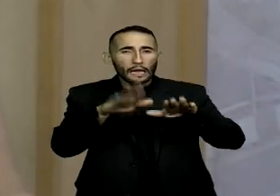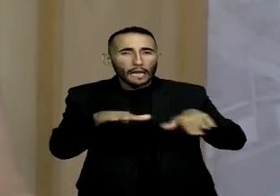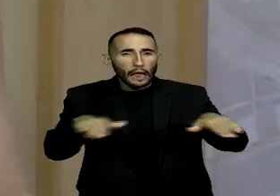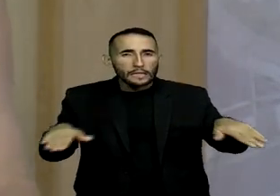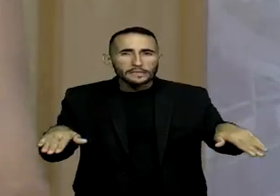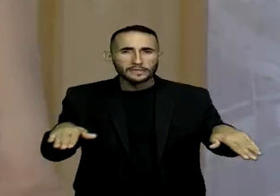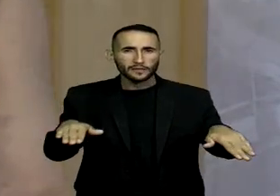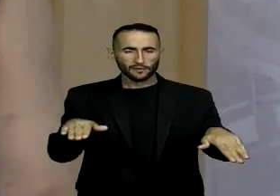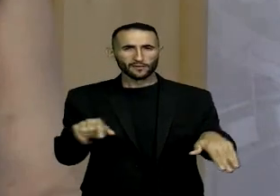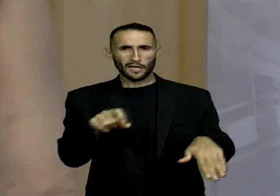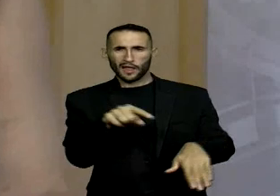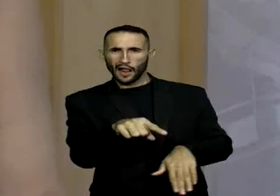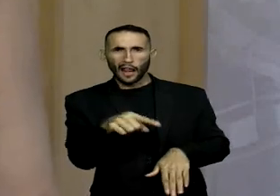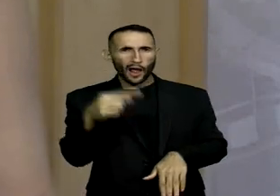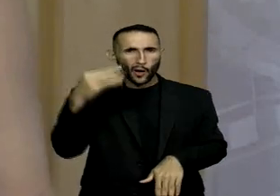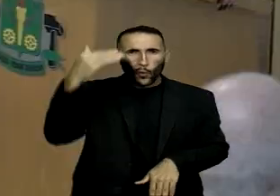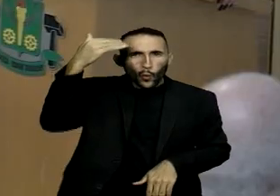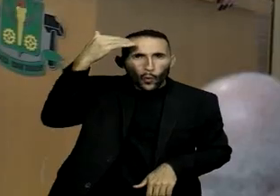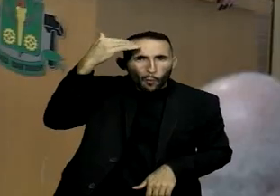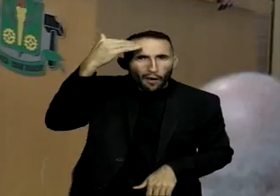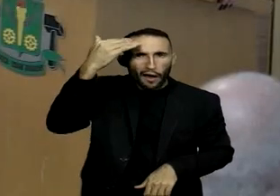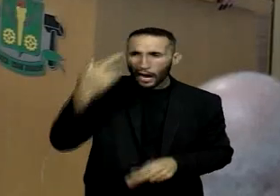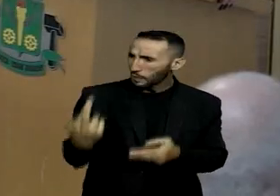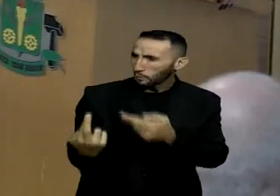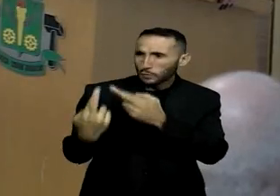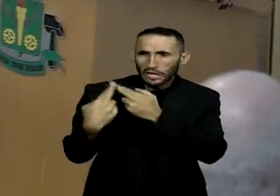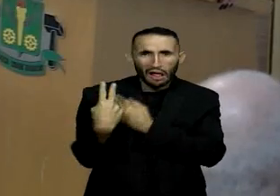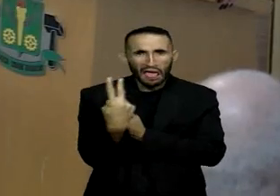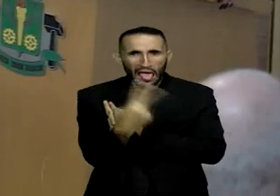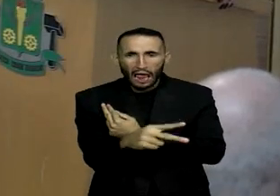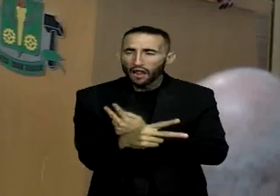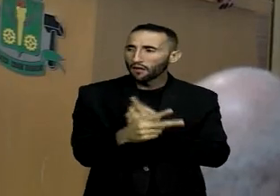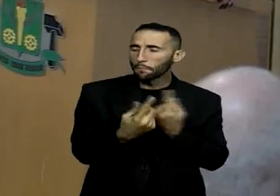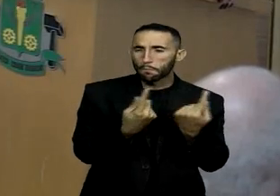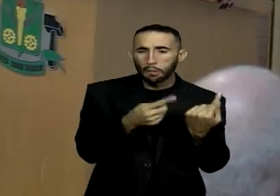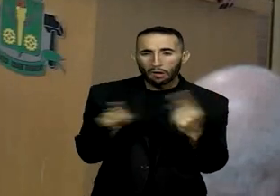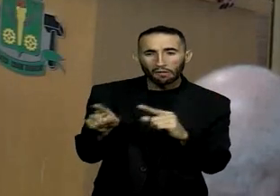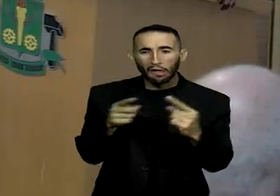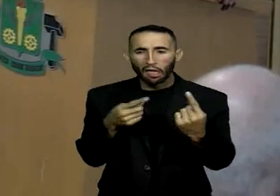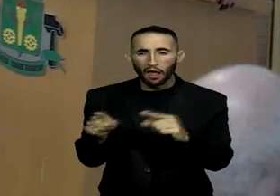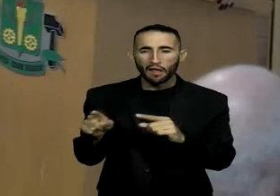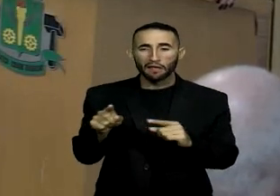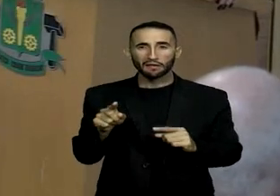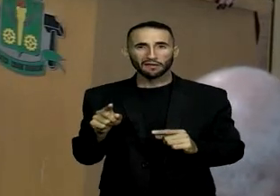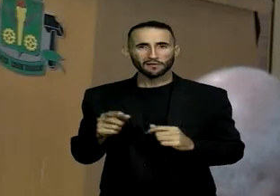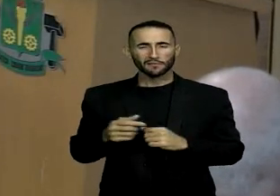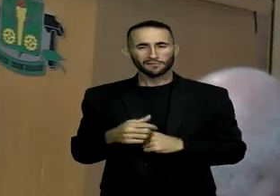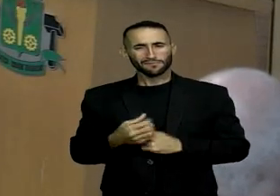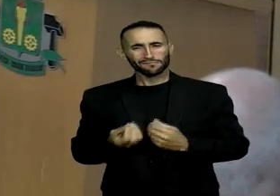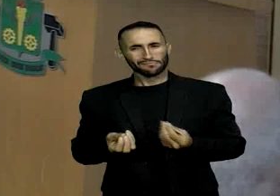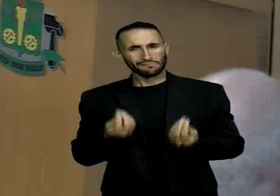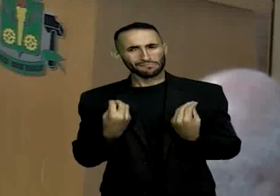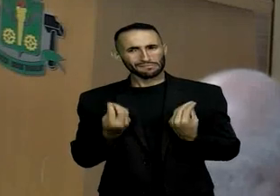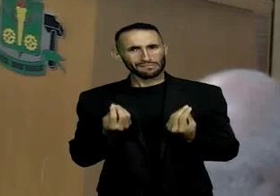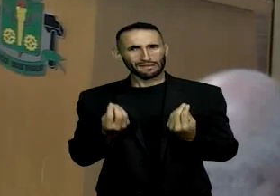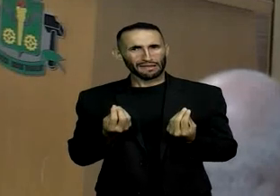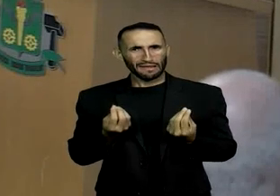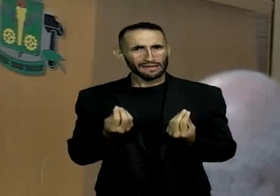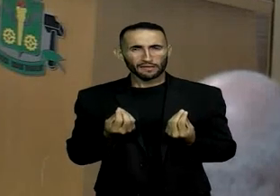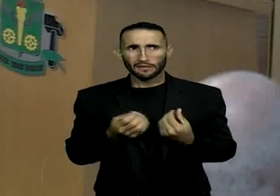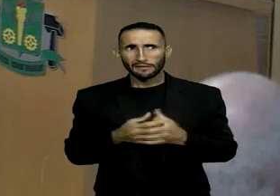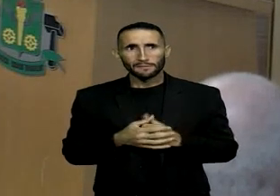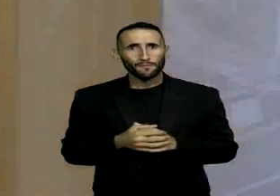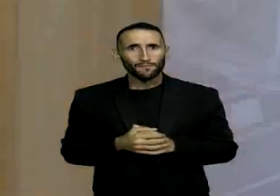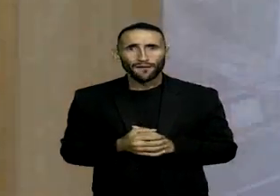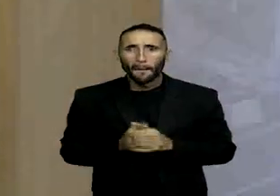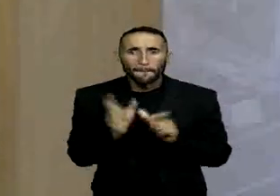que desencadeou aquela situação, que provocou aquela situação. É assim, eu não tenho nem palavras para ser bem